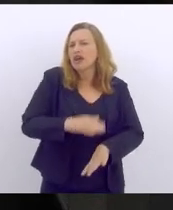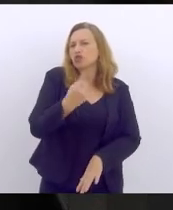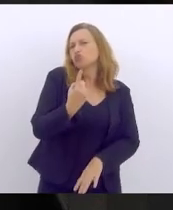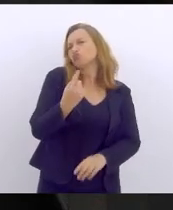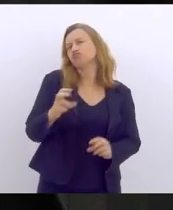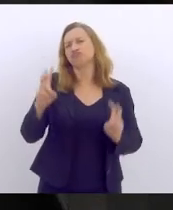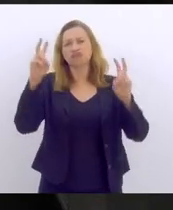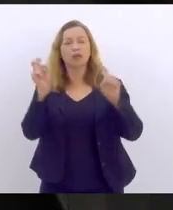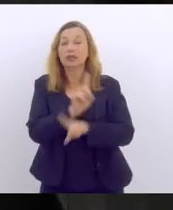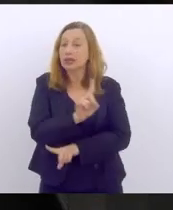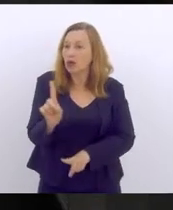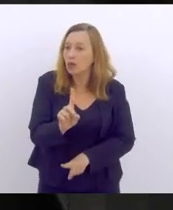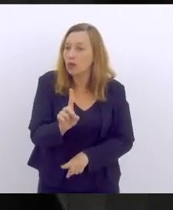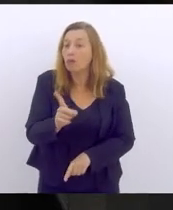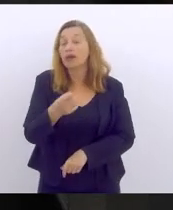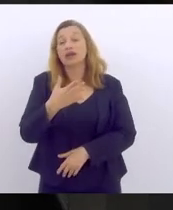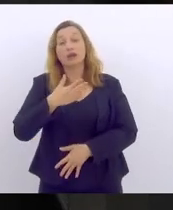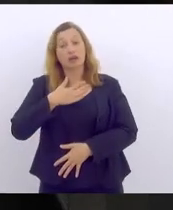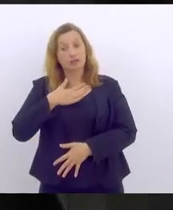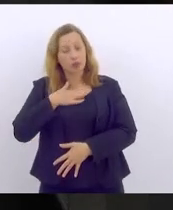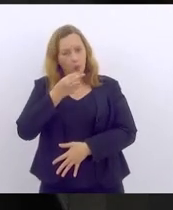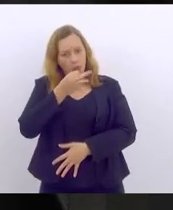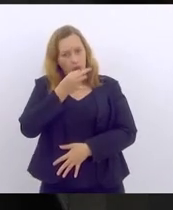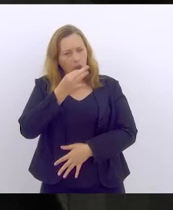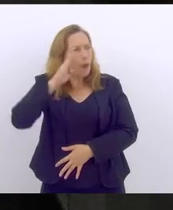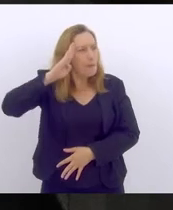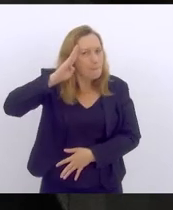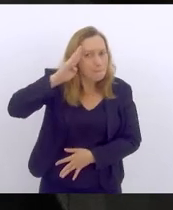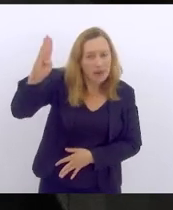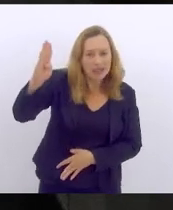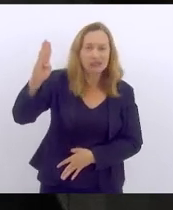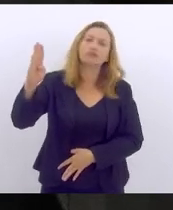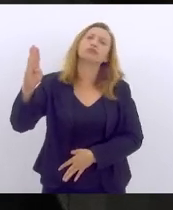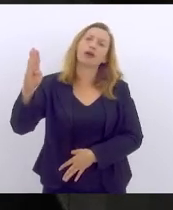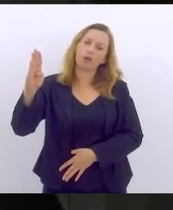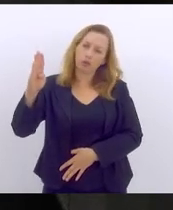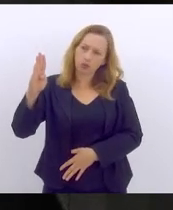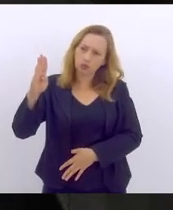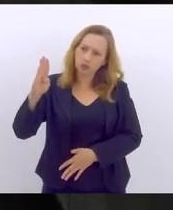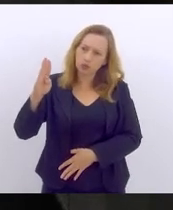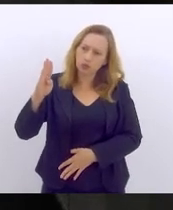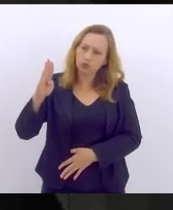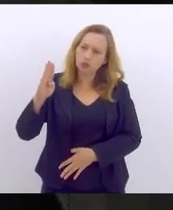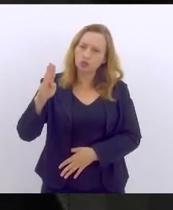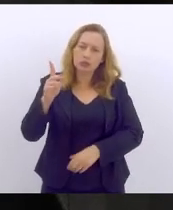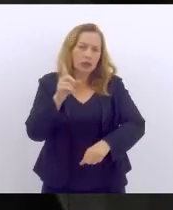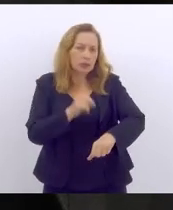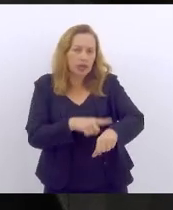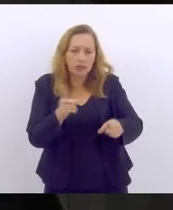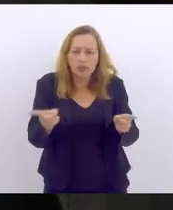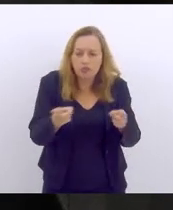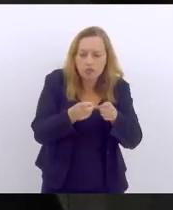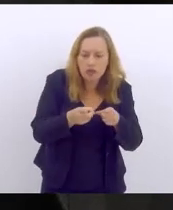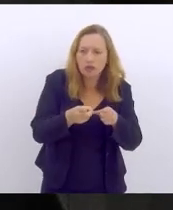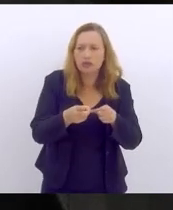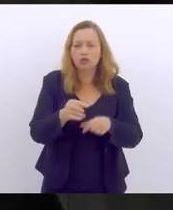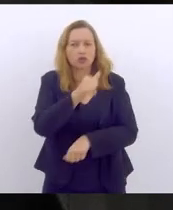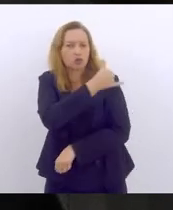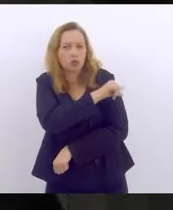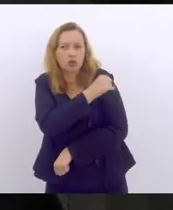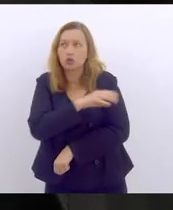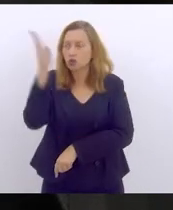mas como a meu ver a principal prioridade de curto prazo do Brasil e do Rio de Janeiro